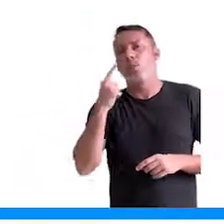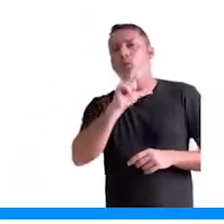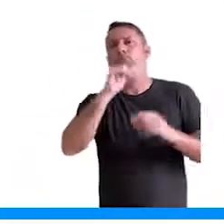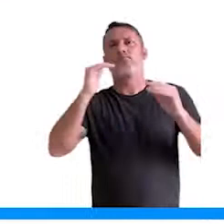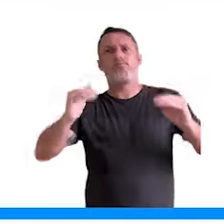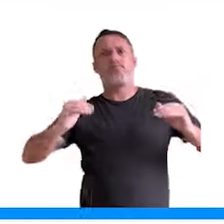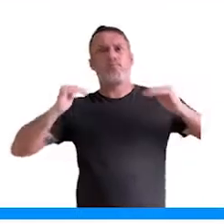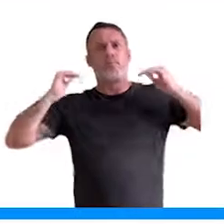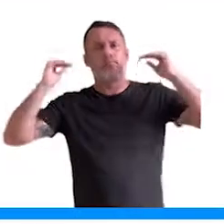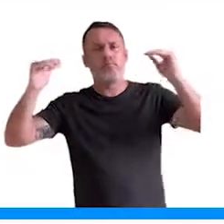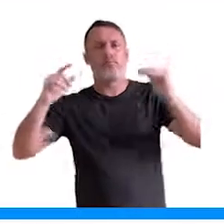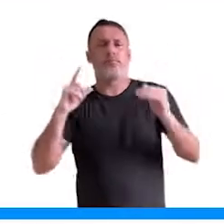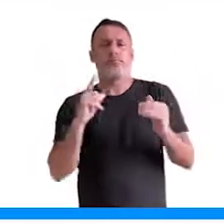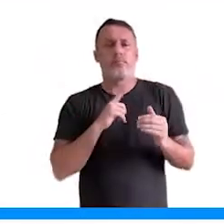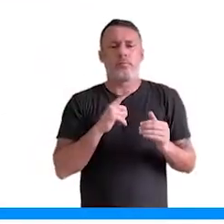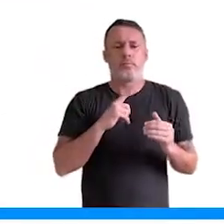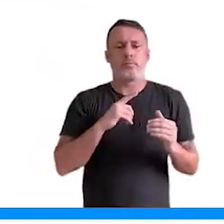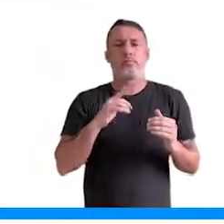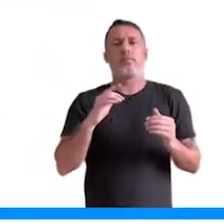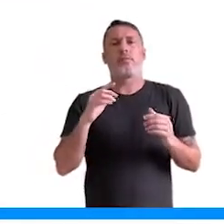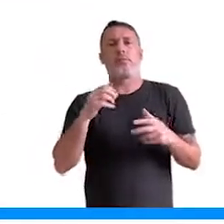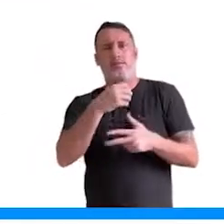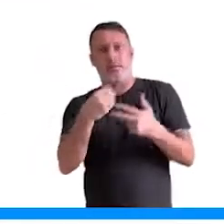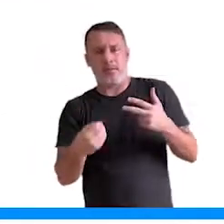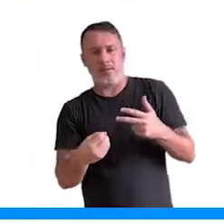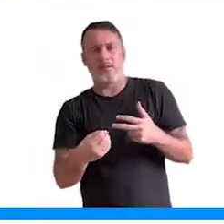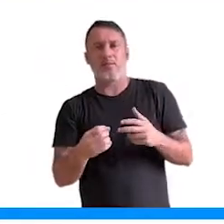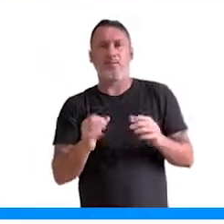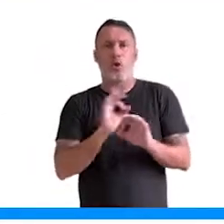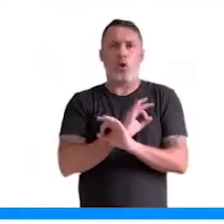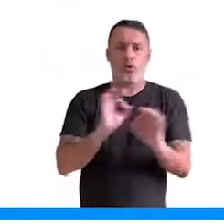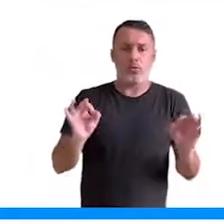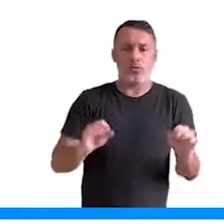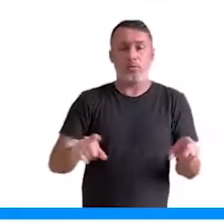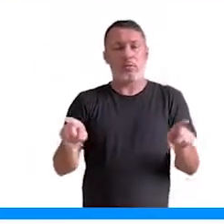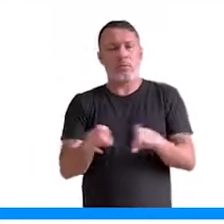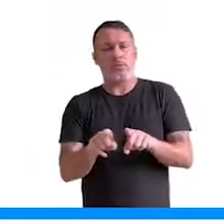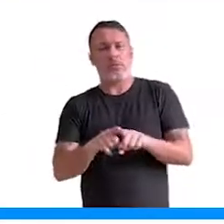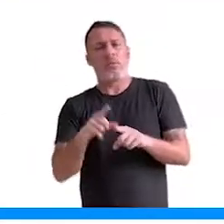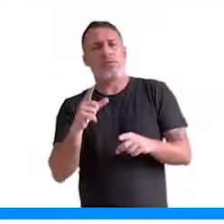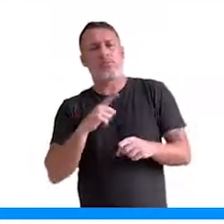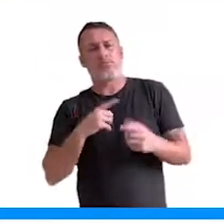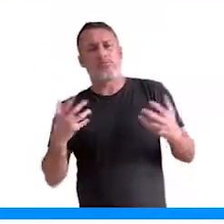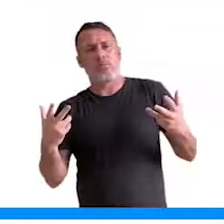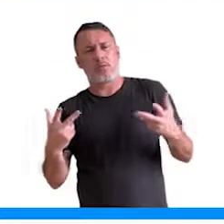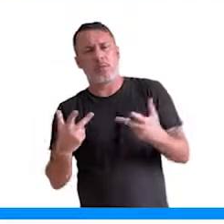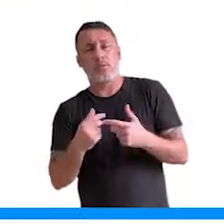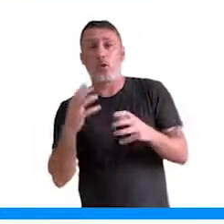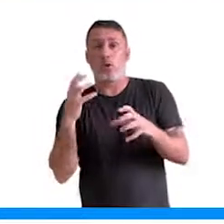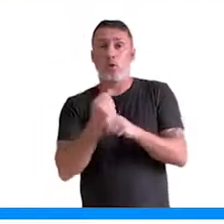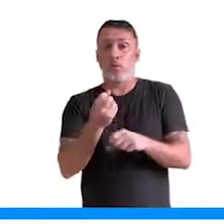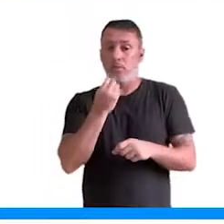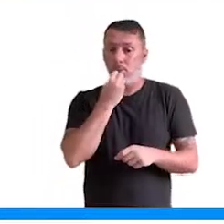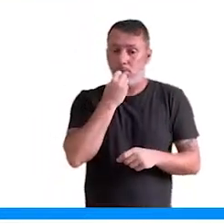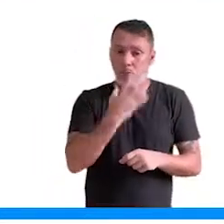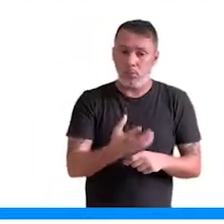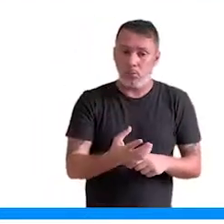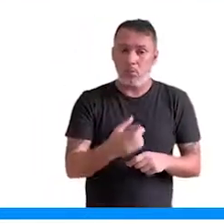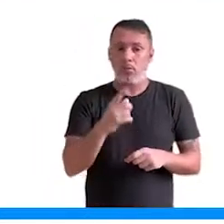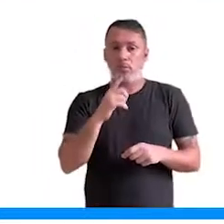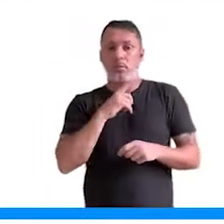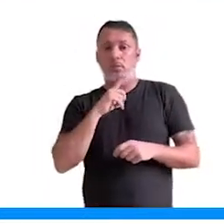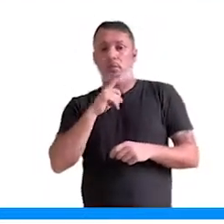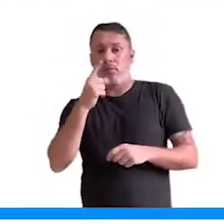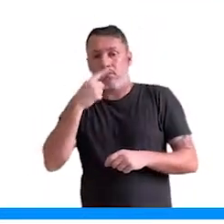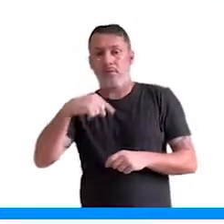un suceso estrondoso en el examen de ENEM, que tengáis una nota muy buena y no olvidéis